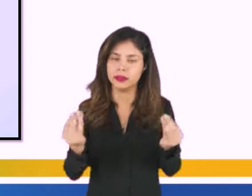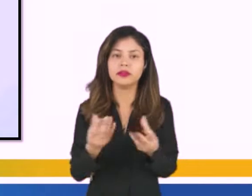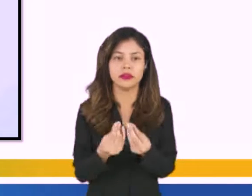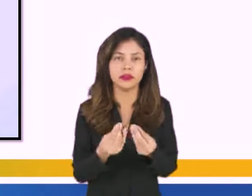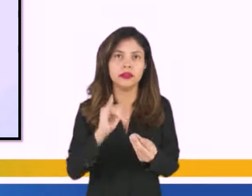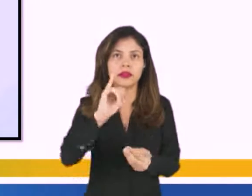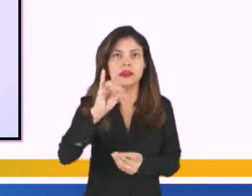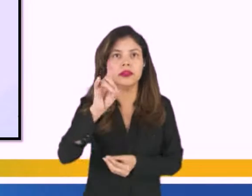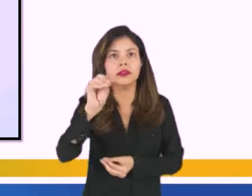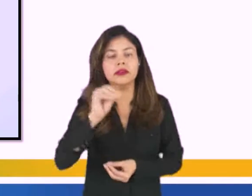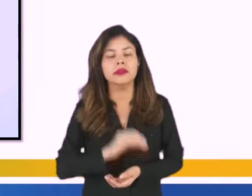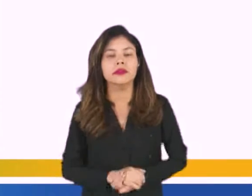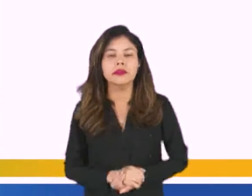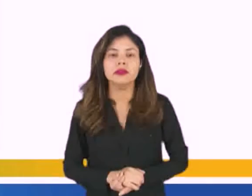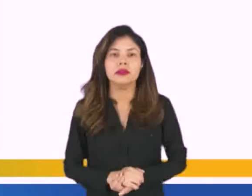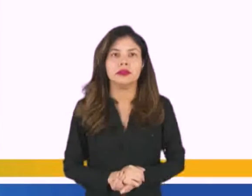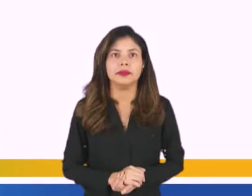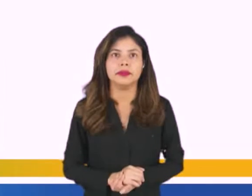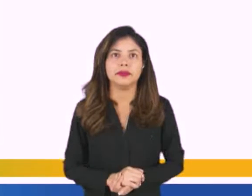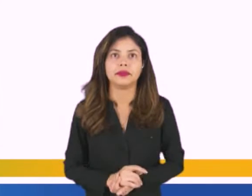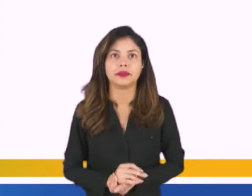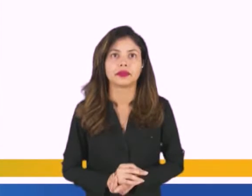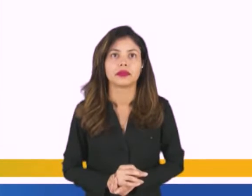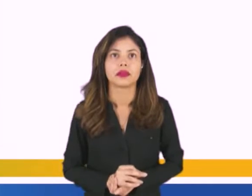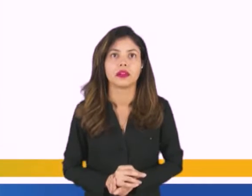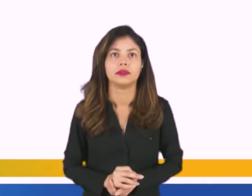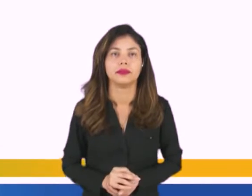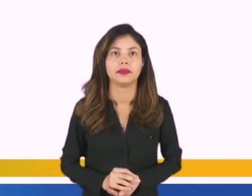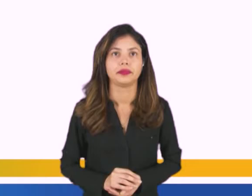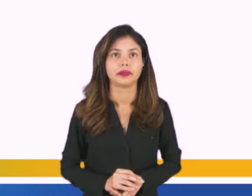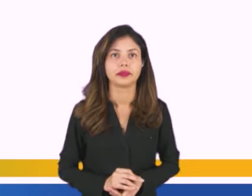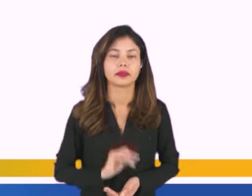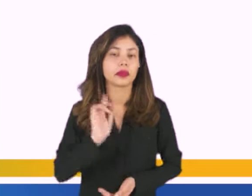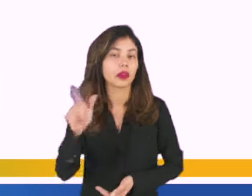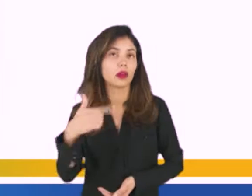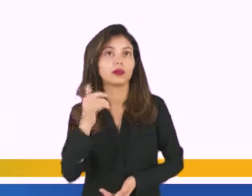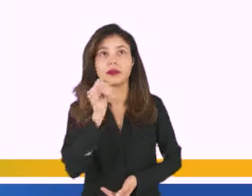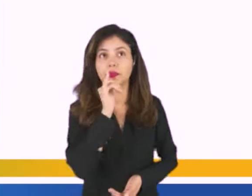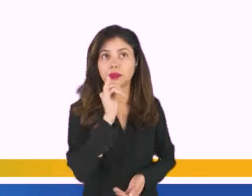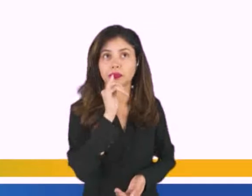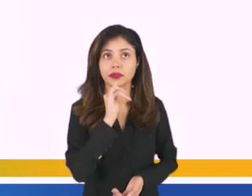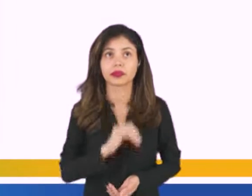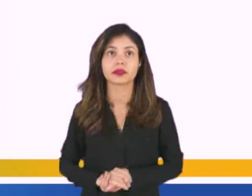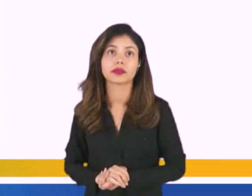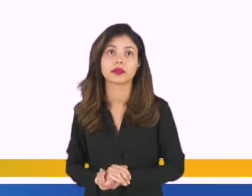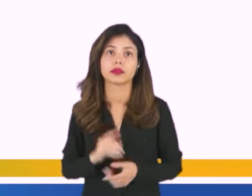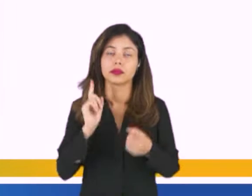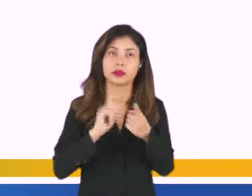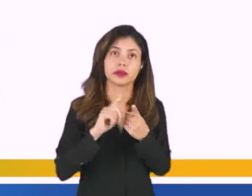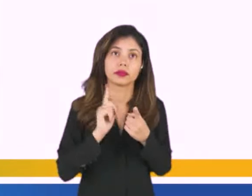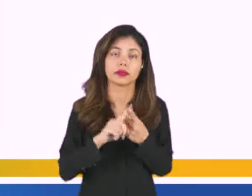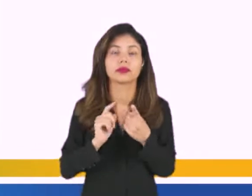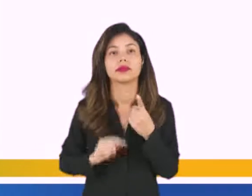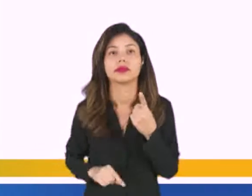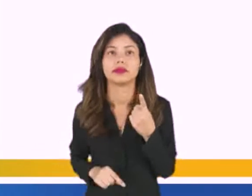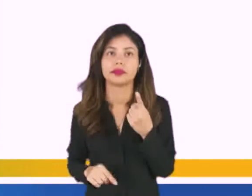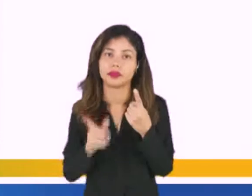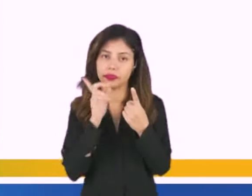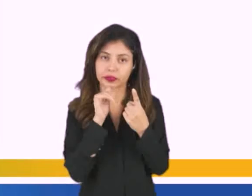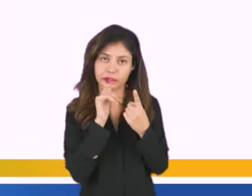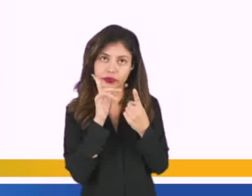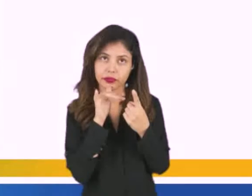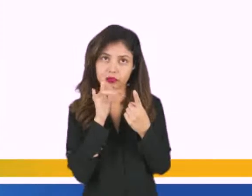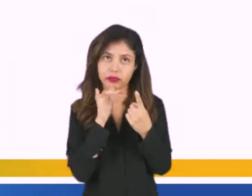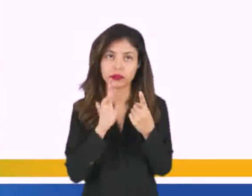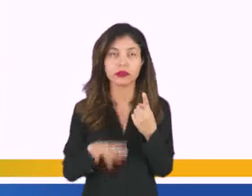que é um hidrocarboneto. E aqui nós temos outro exemplo. Na primeira proveta, número 1, você vê que